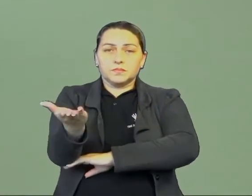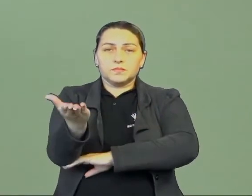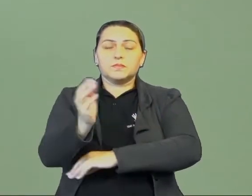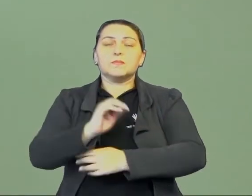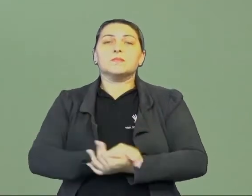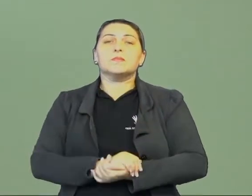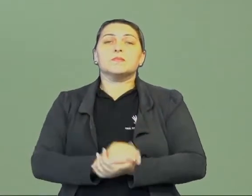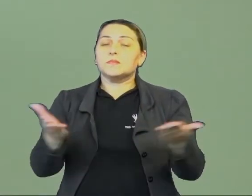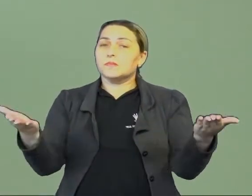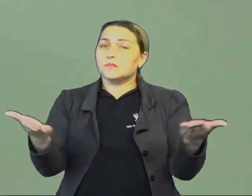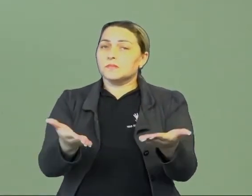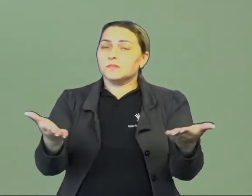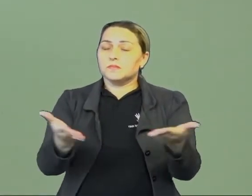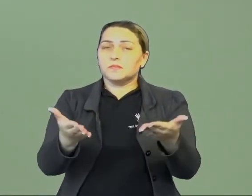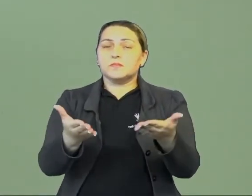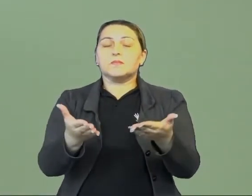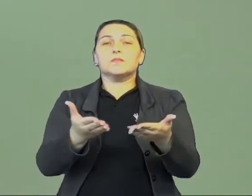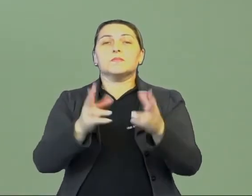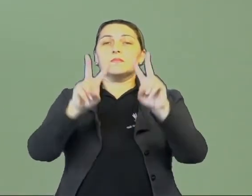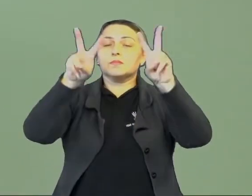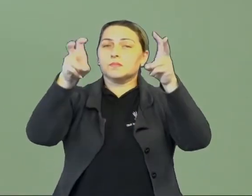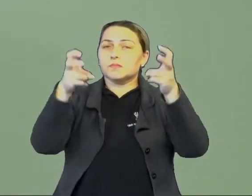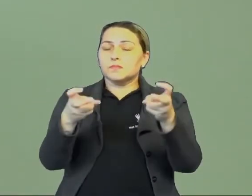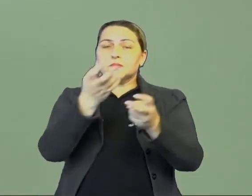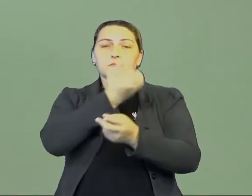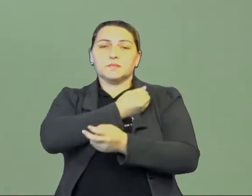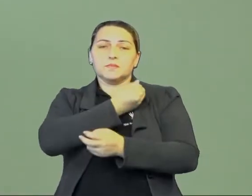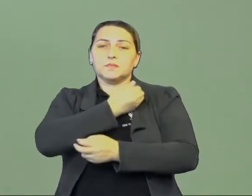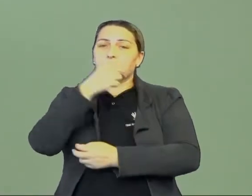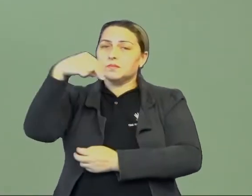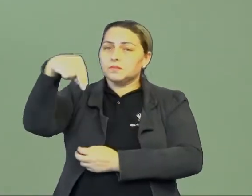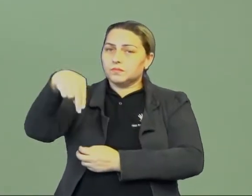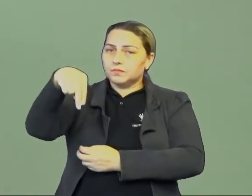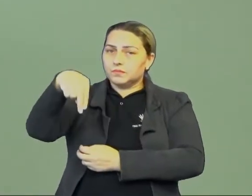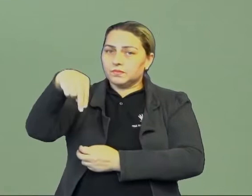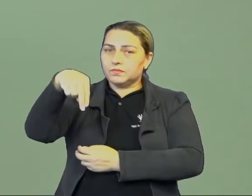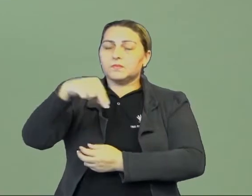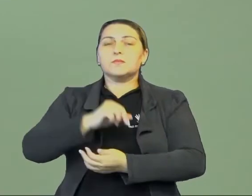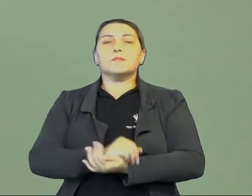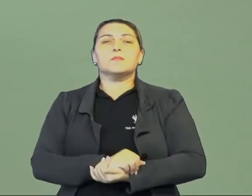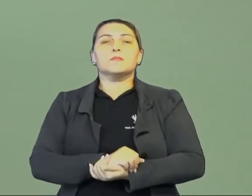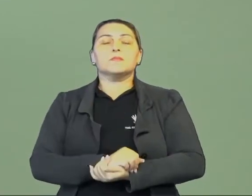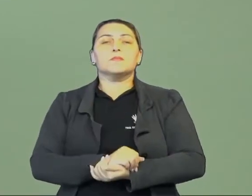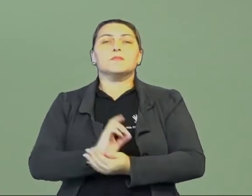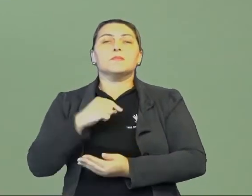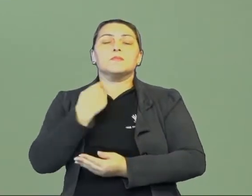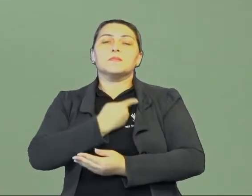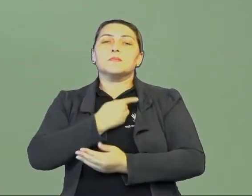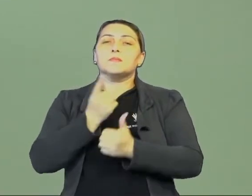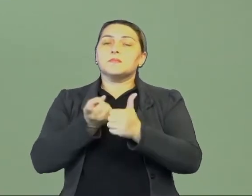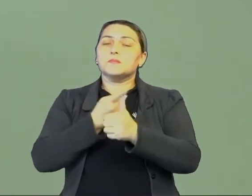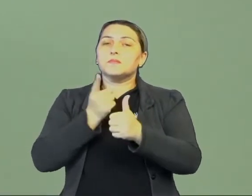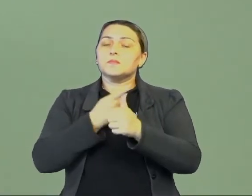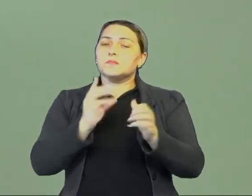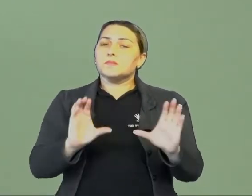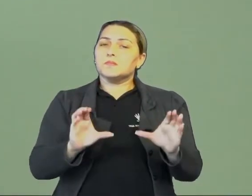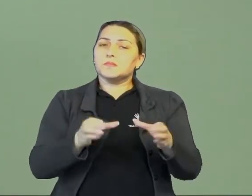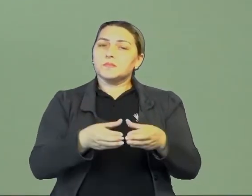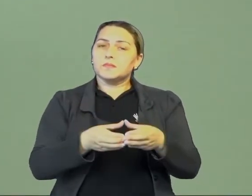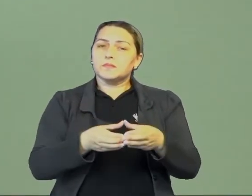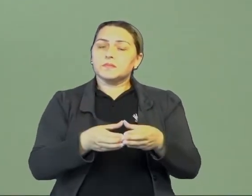vocês. Hoje nós vamos estar falando sobre os números naturais, né? Que é o nosso primeiro